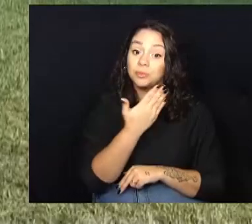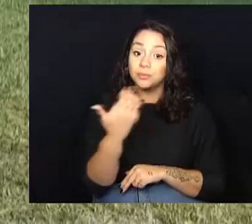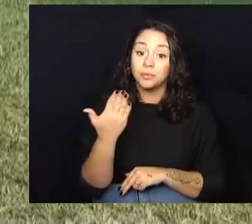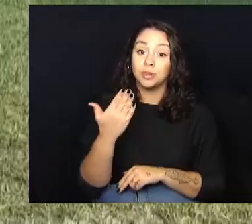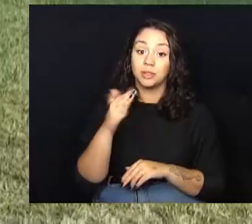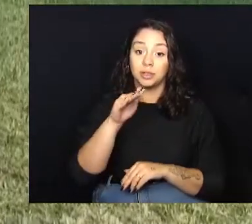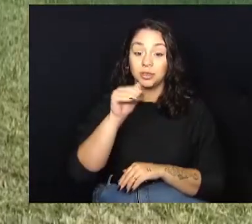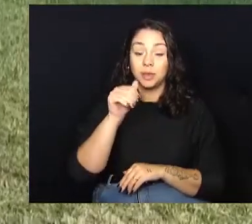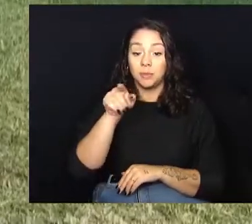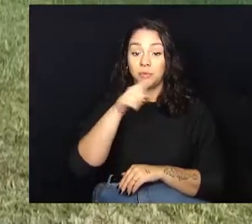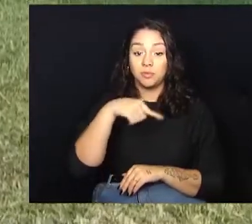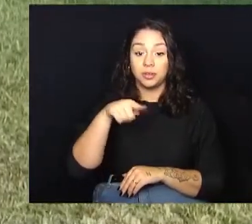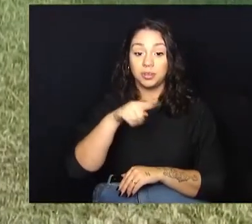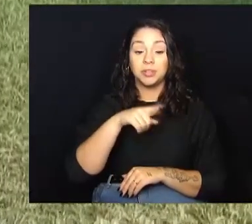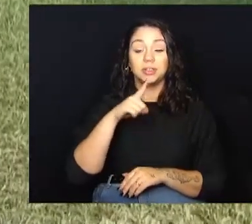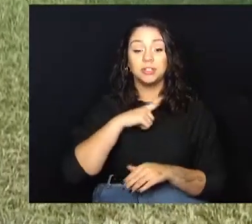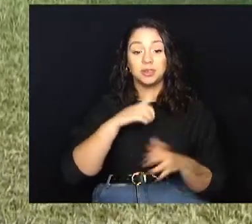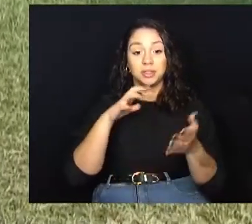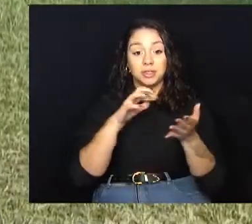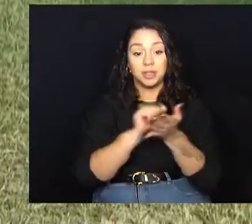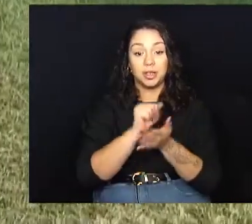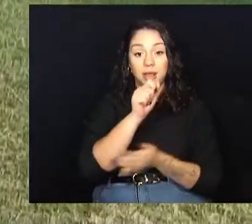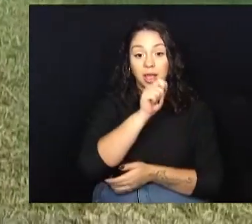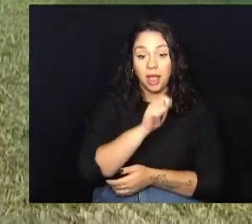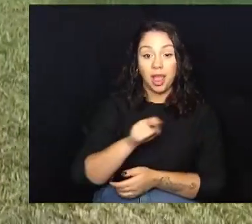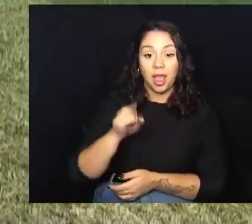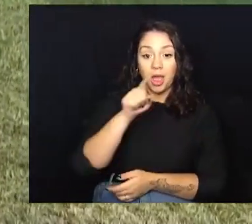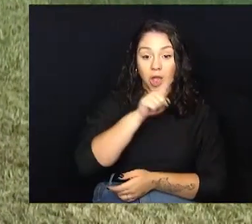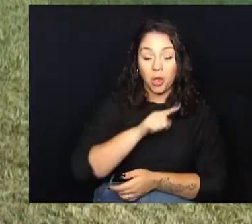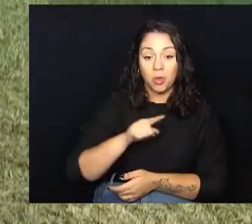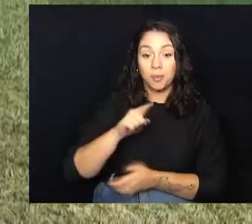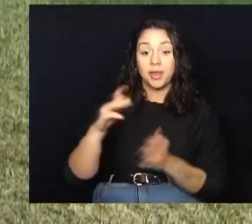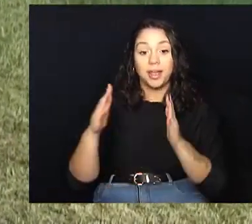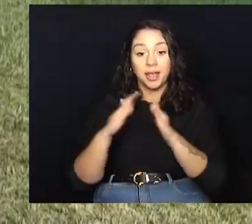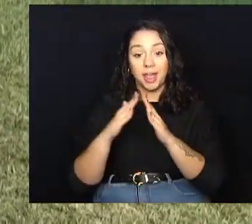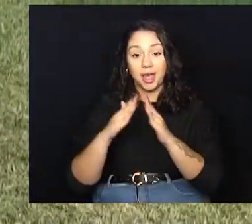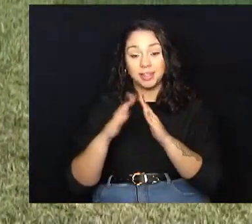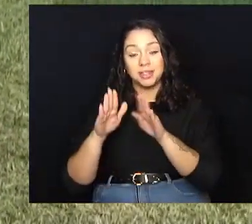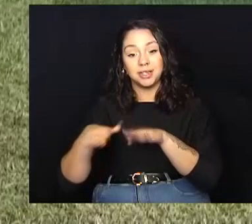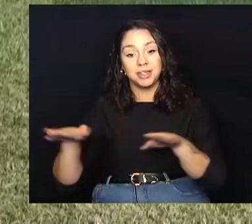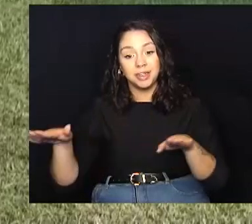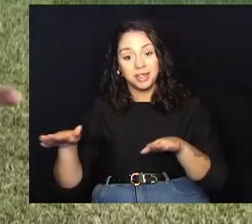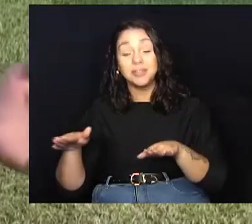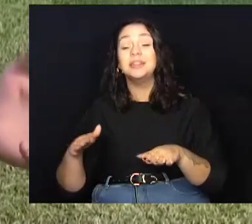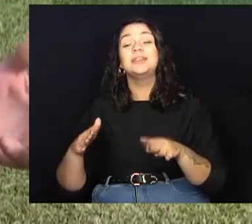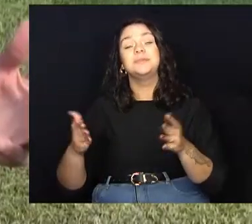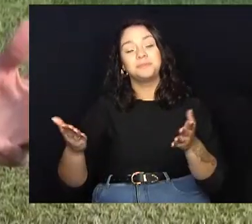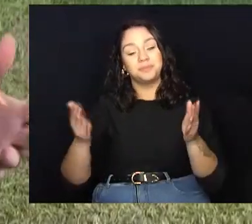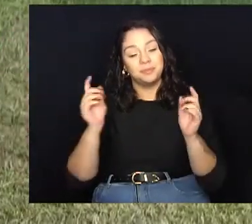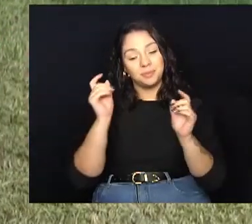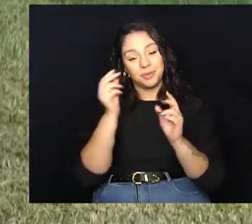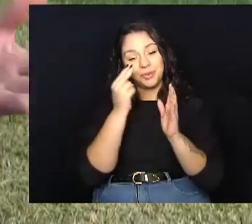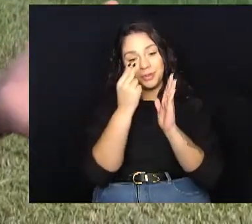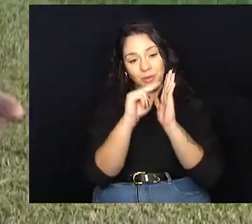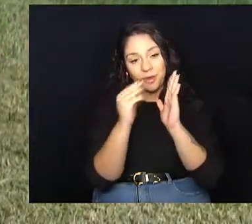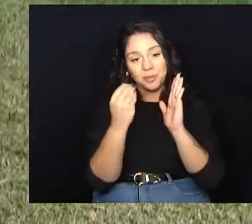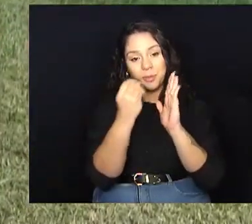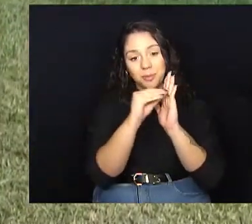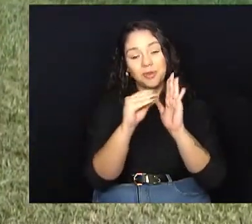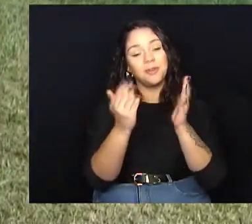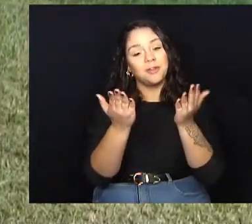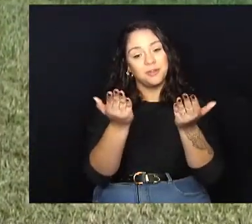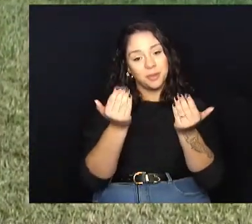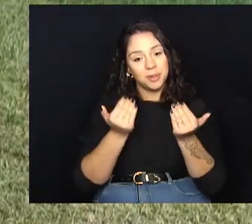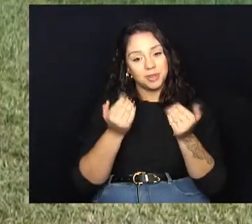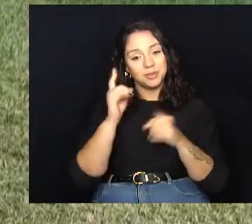inscreva-se no @ Casa da Criança coloca o seu nome lá e venha nos ajudar no dia da festa e vai